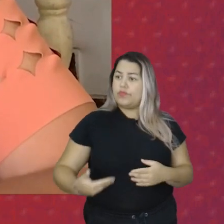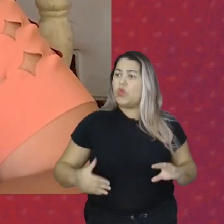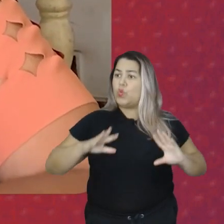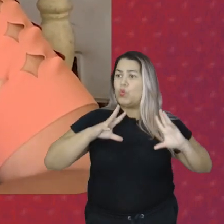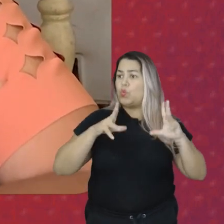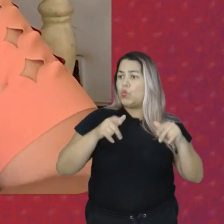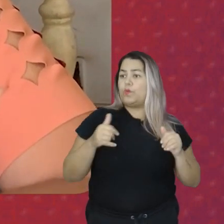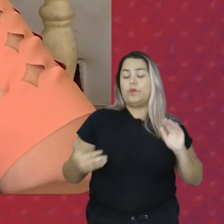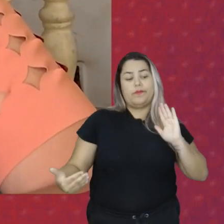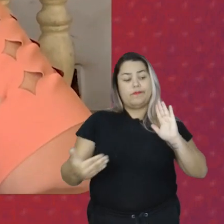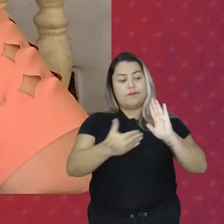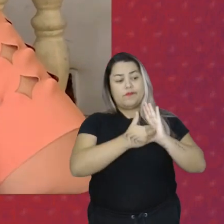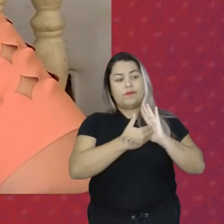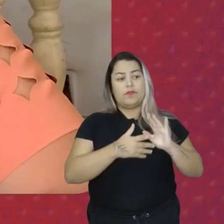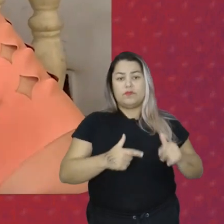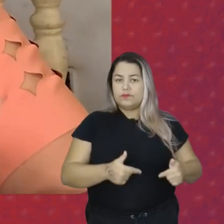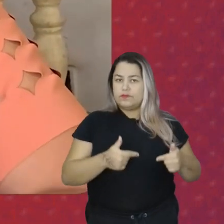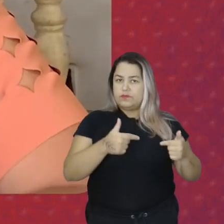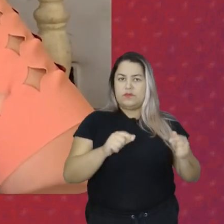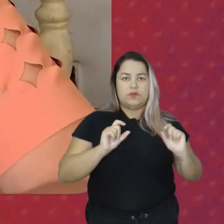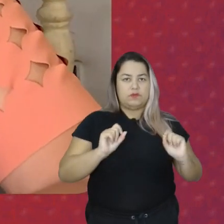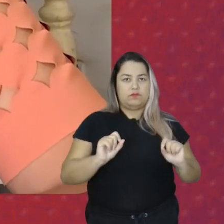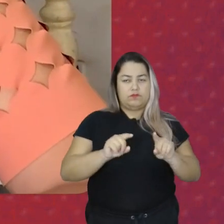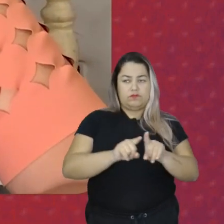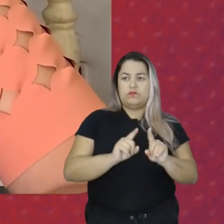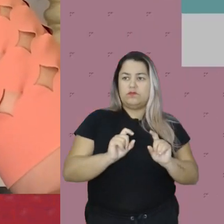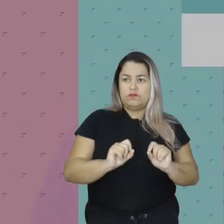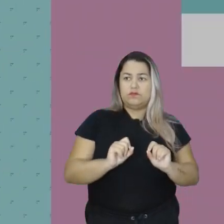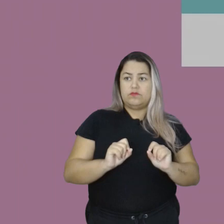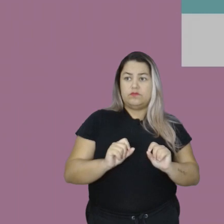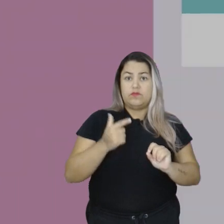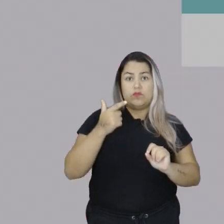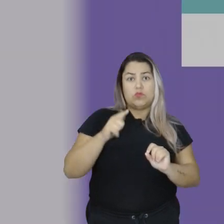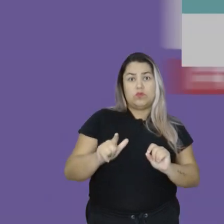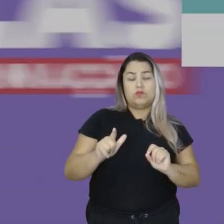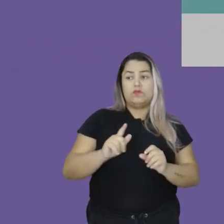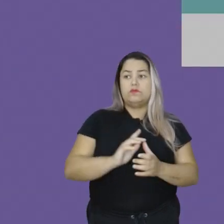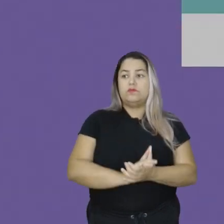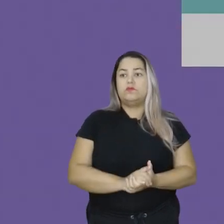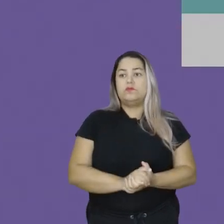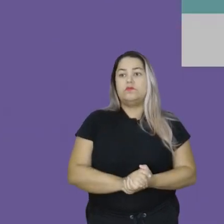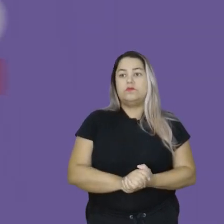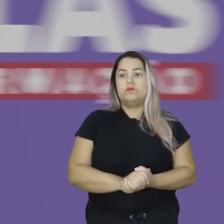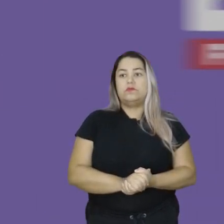as barreiras e desafios podem ser superados.